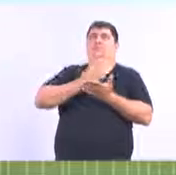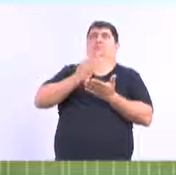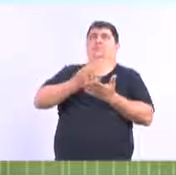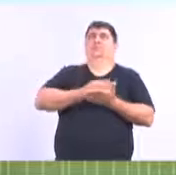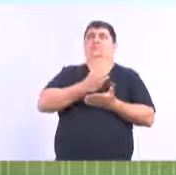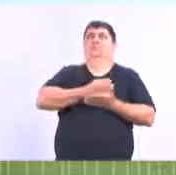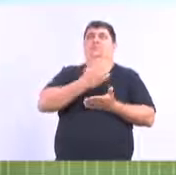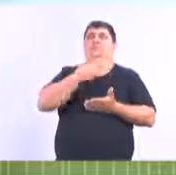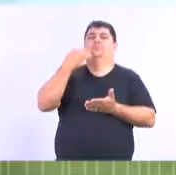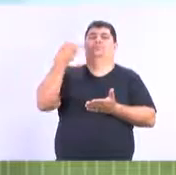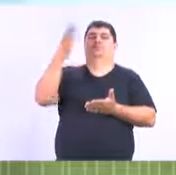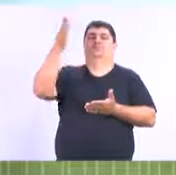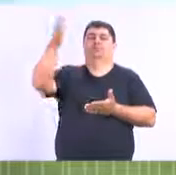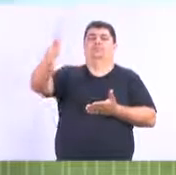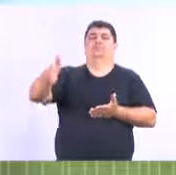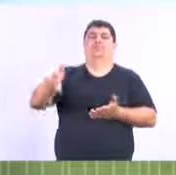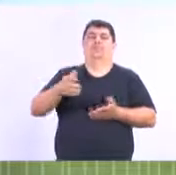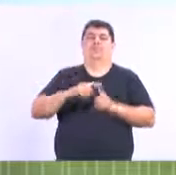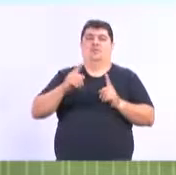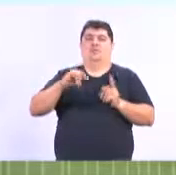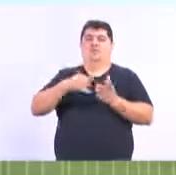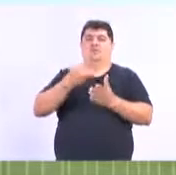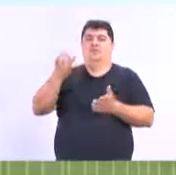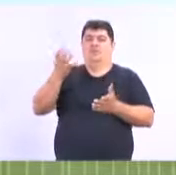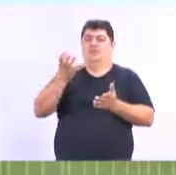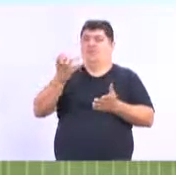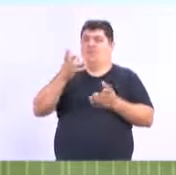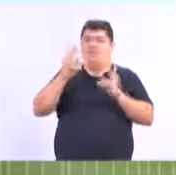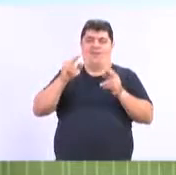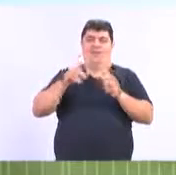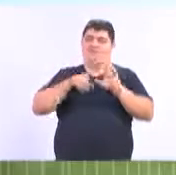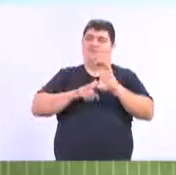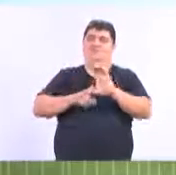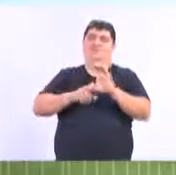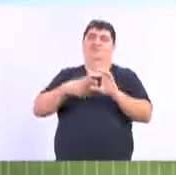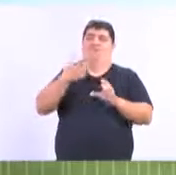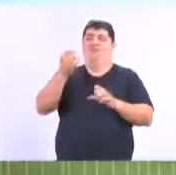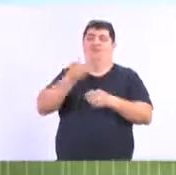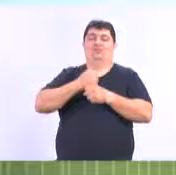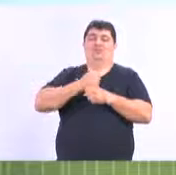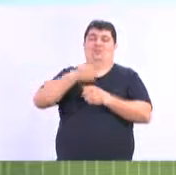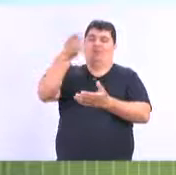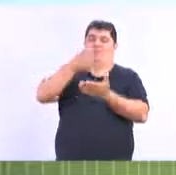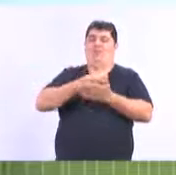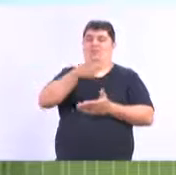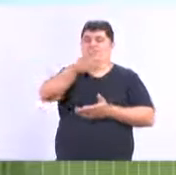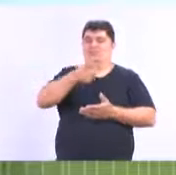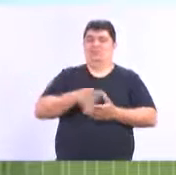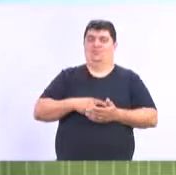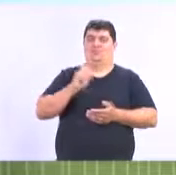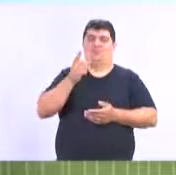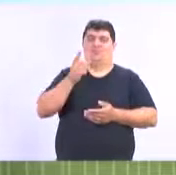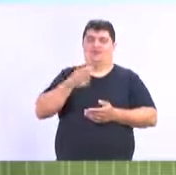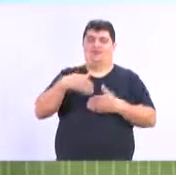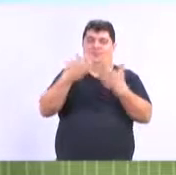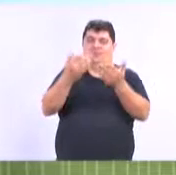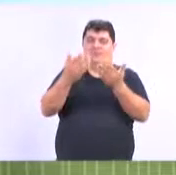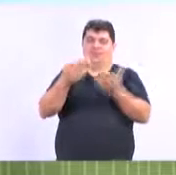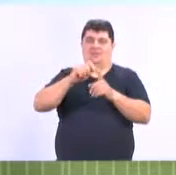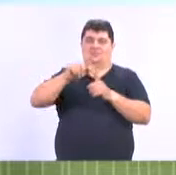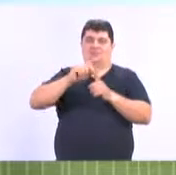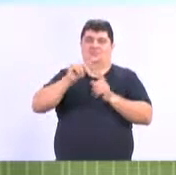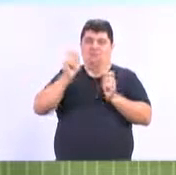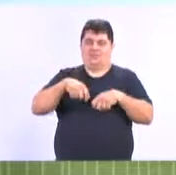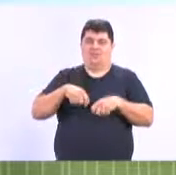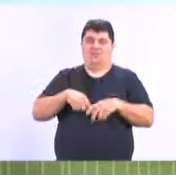eu também quero dinheiro de vocês. Me passe dinheiro sem juros que eu quero dever para vocês a vida toda. Eu pago daqui 20 anos o valor, se quiser eu pago R$1 por mês. Então assim,